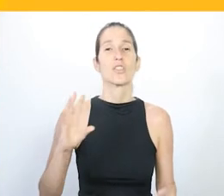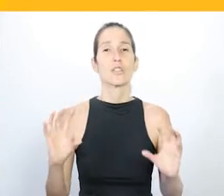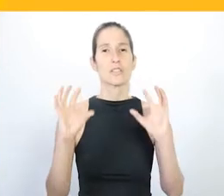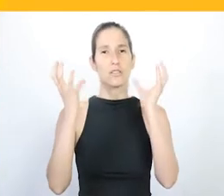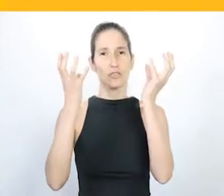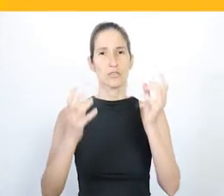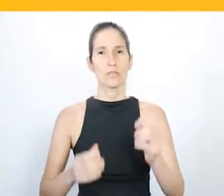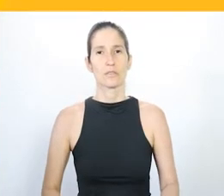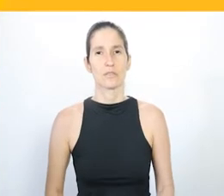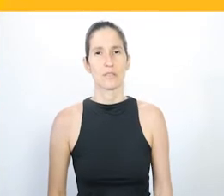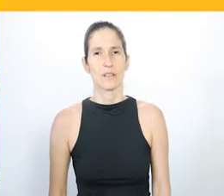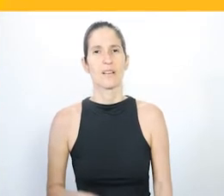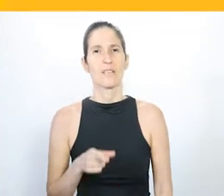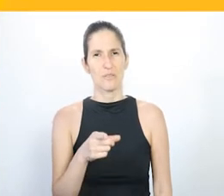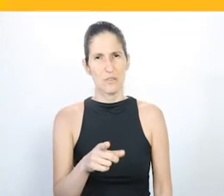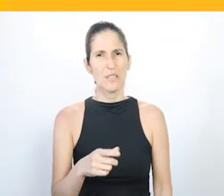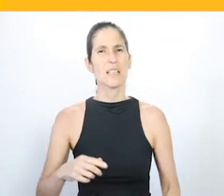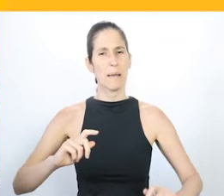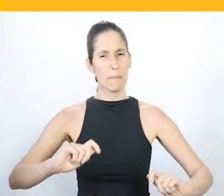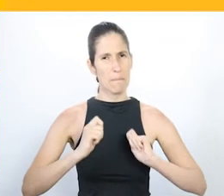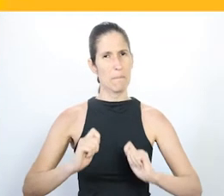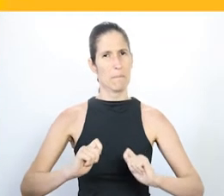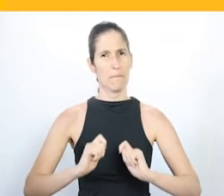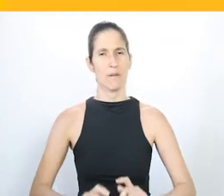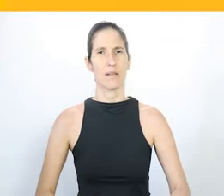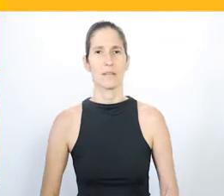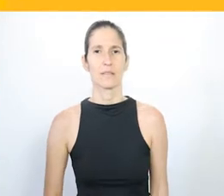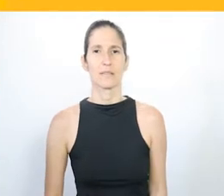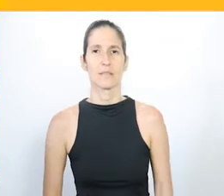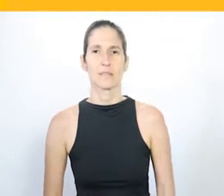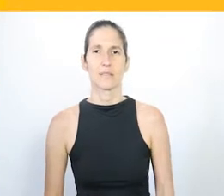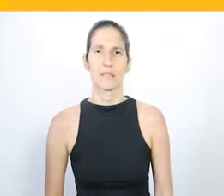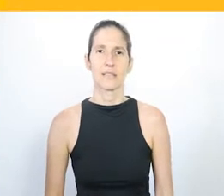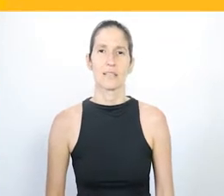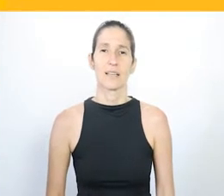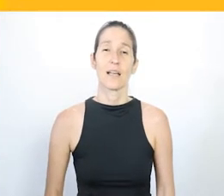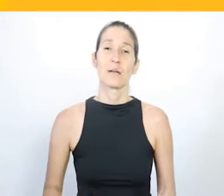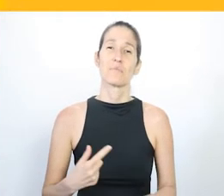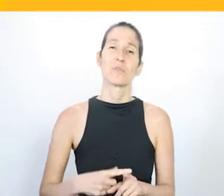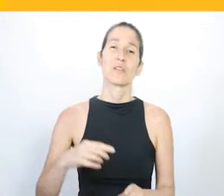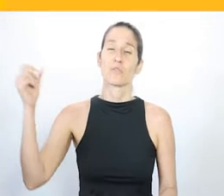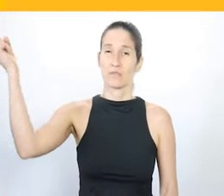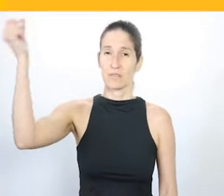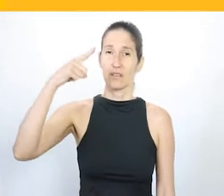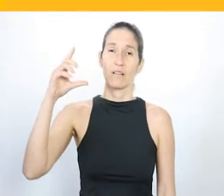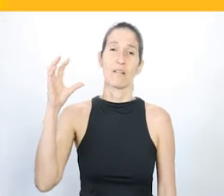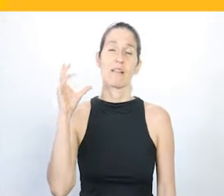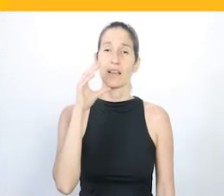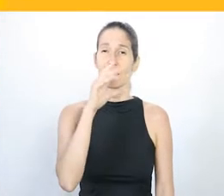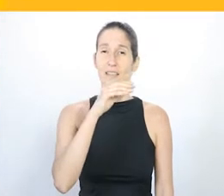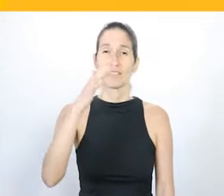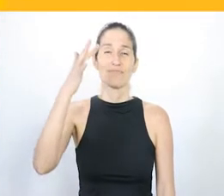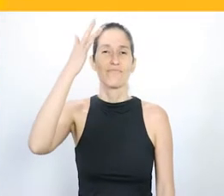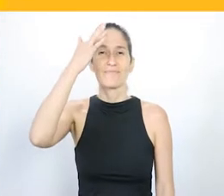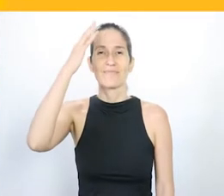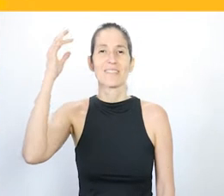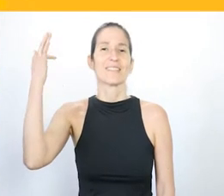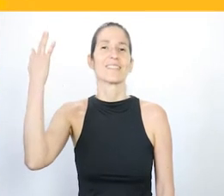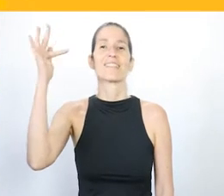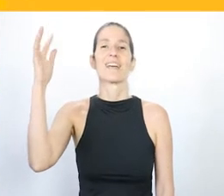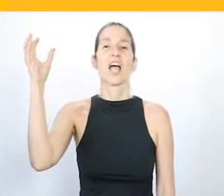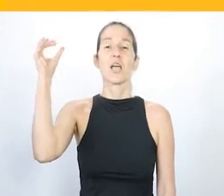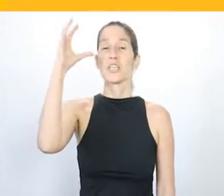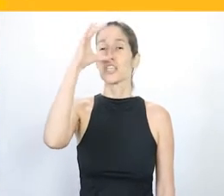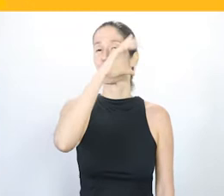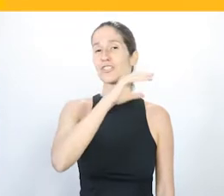não é, Murilo? Porque tá aqui, o sol aqui está muito quente, a minha o cabeça tá esquentou. Não, eu estou vendo que o sol está quente, eu estou vendo